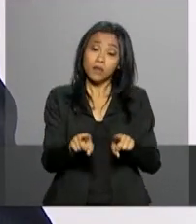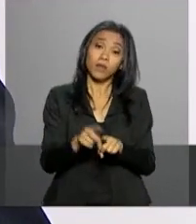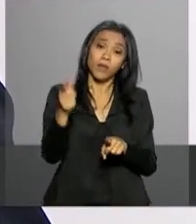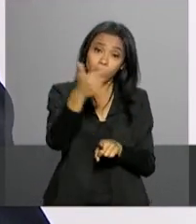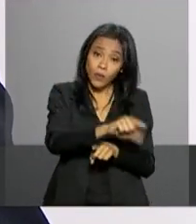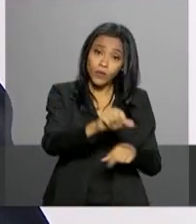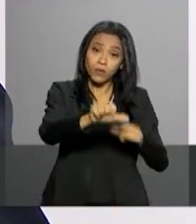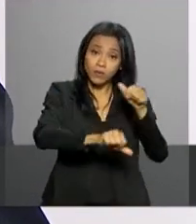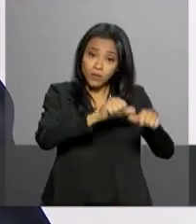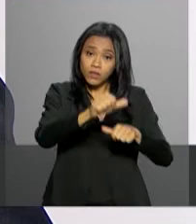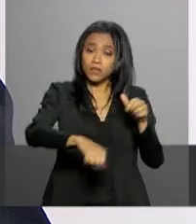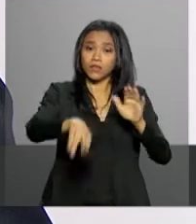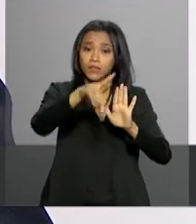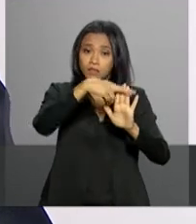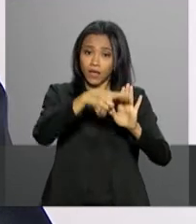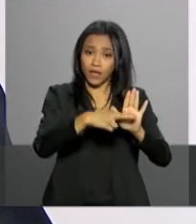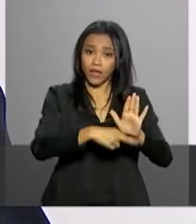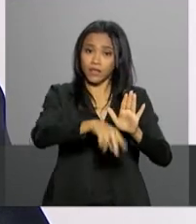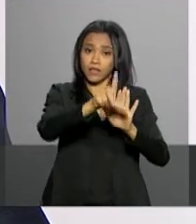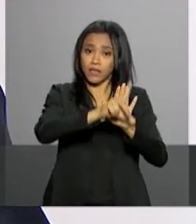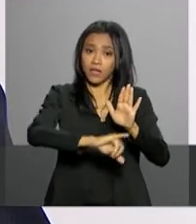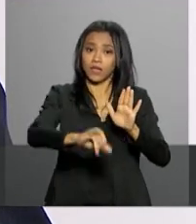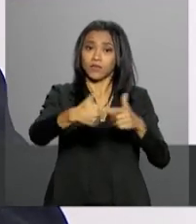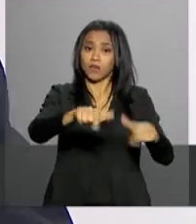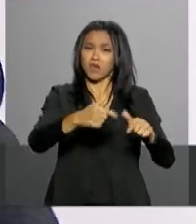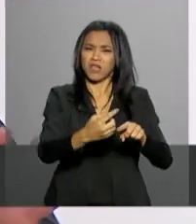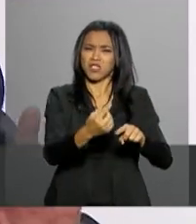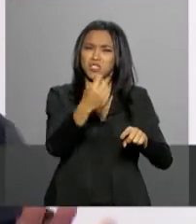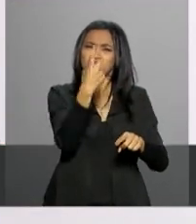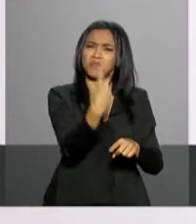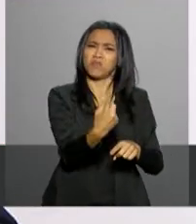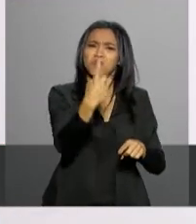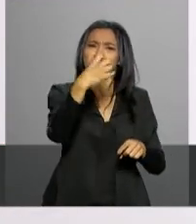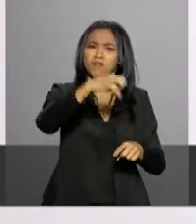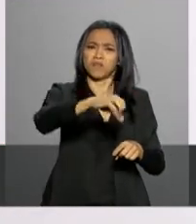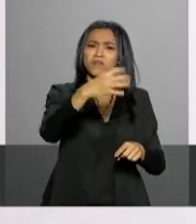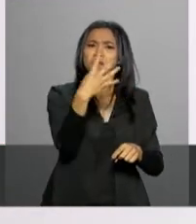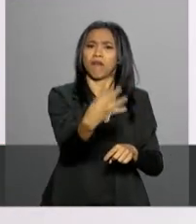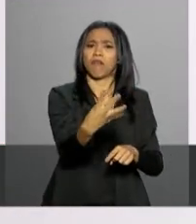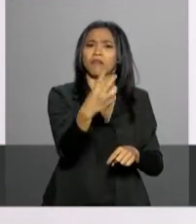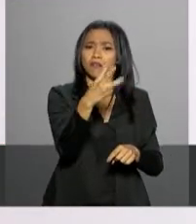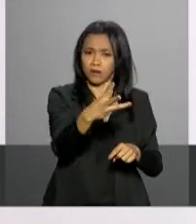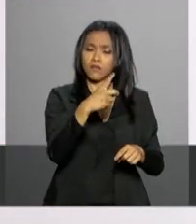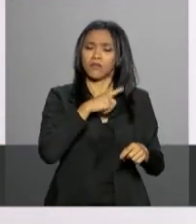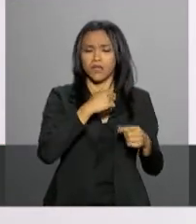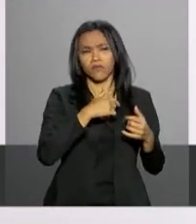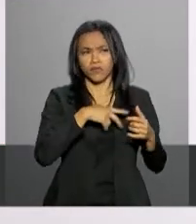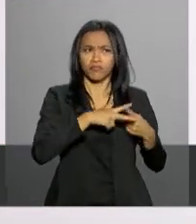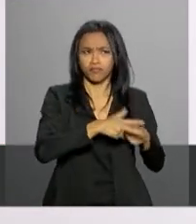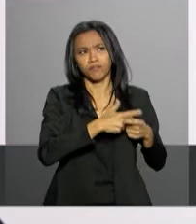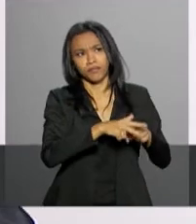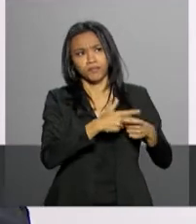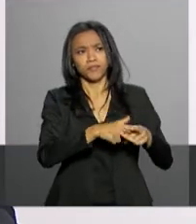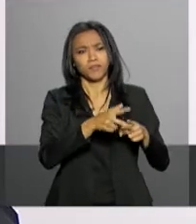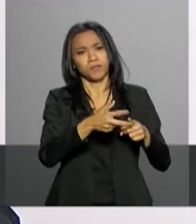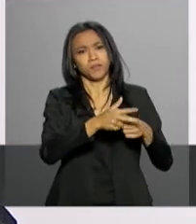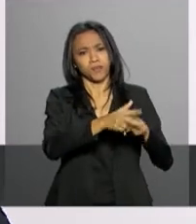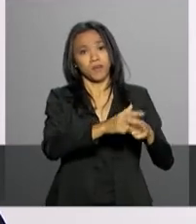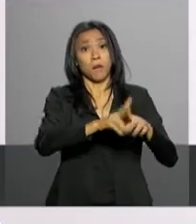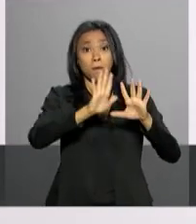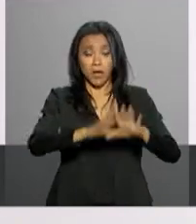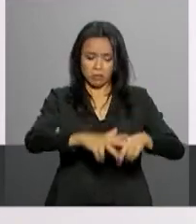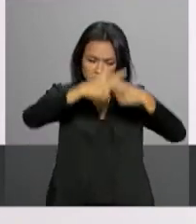trabalhista do nosso país que data de 1983 com algumas modificações ao longo do tempo mas uma modernização definitiva